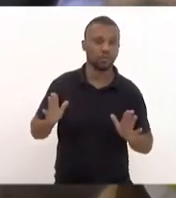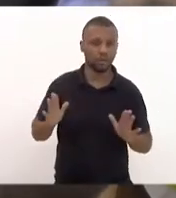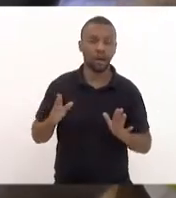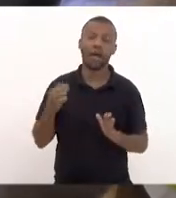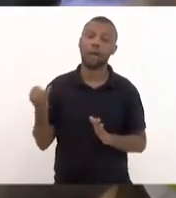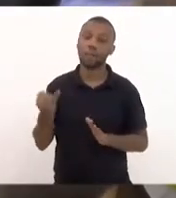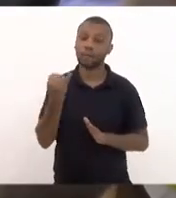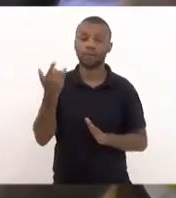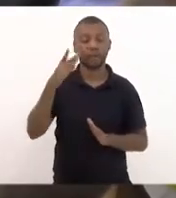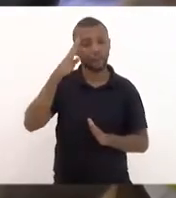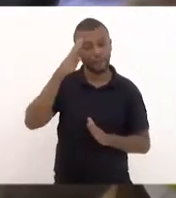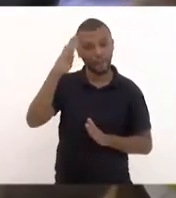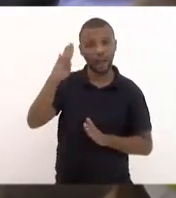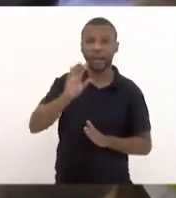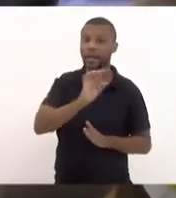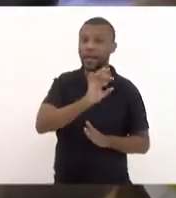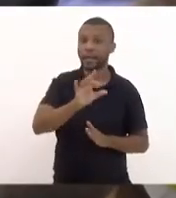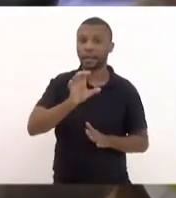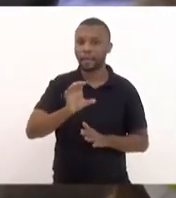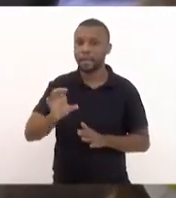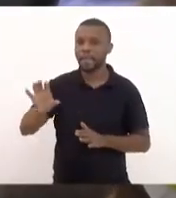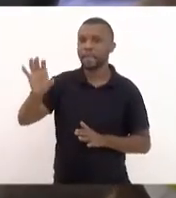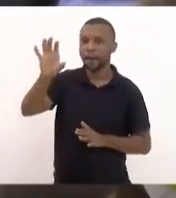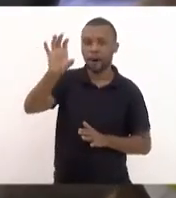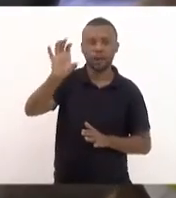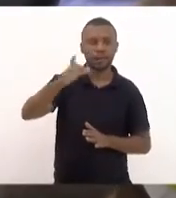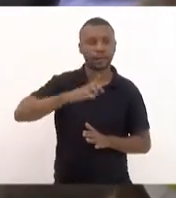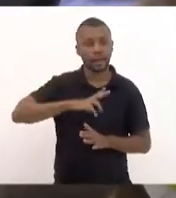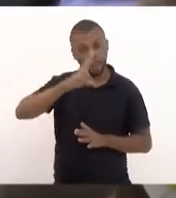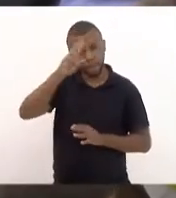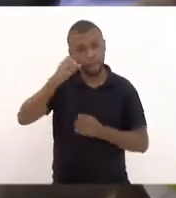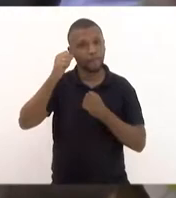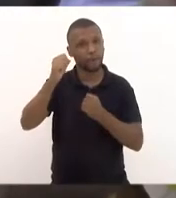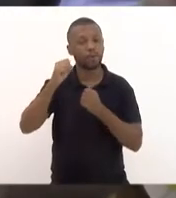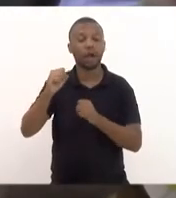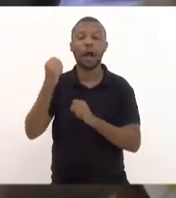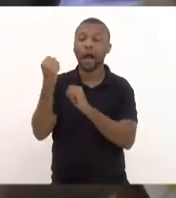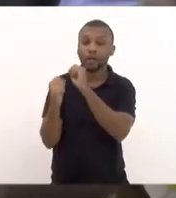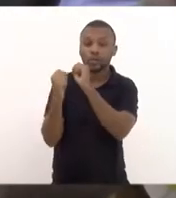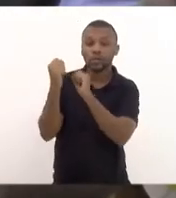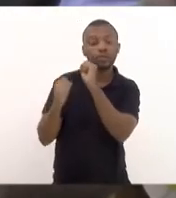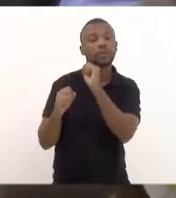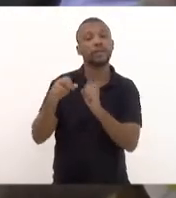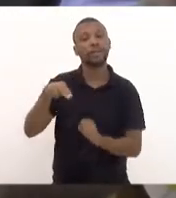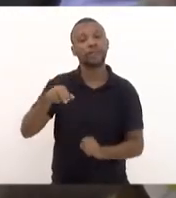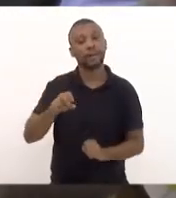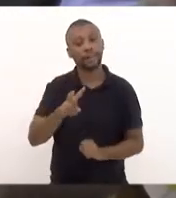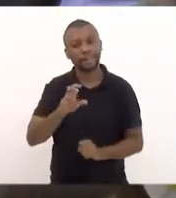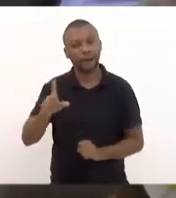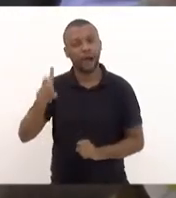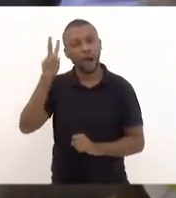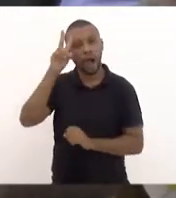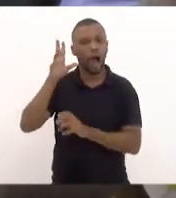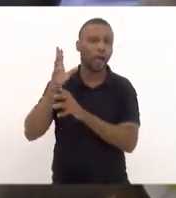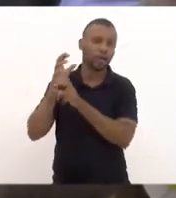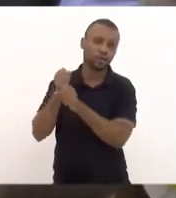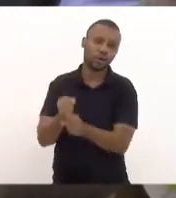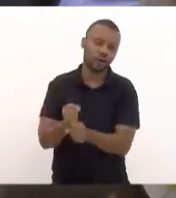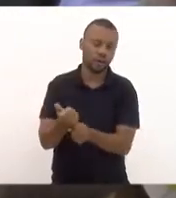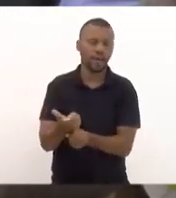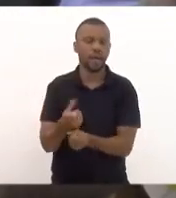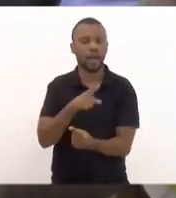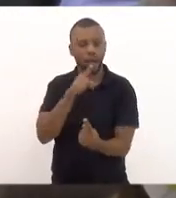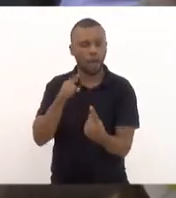priorizar em cada região do país o que tem mais potencialidade. E a indústria naval, o conhecimento dela, a história dela está aqui, faz todo sentido